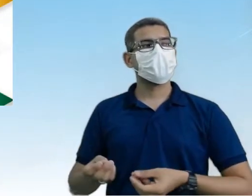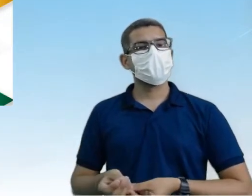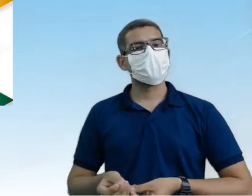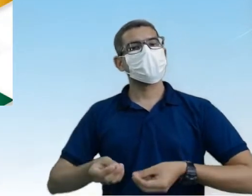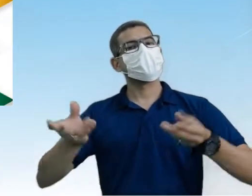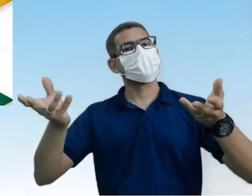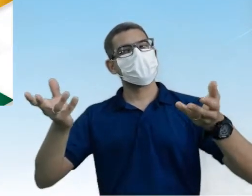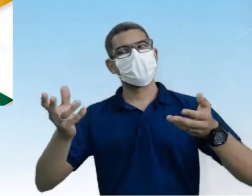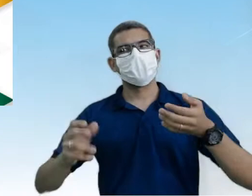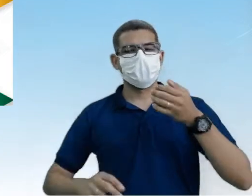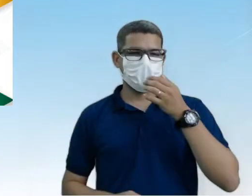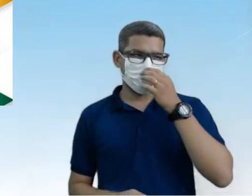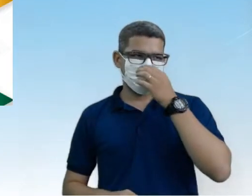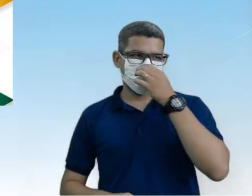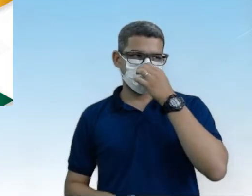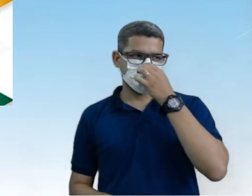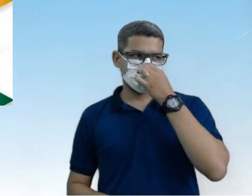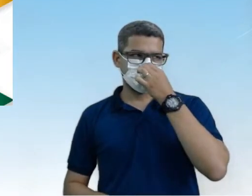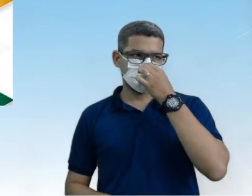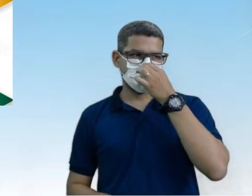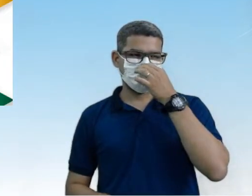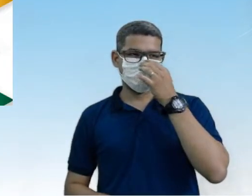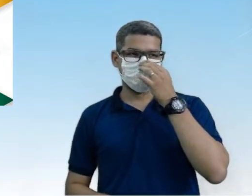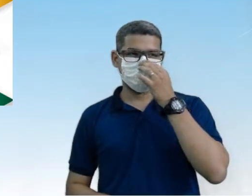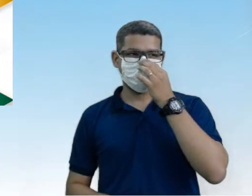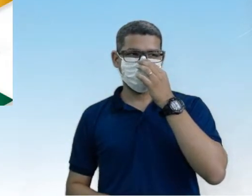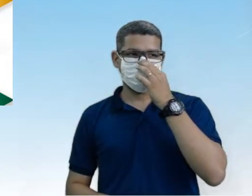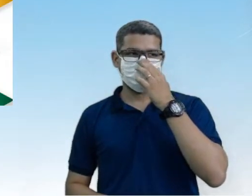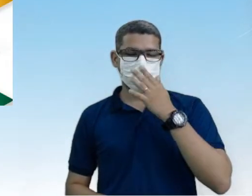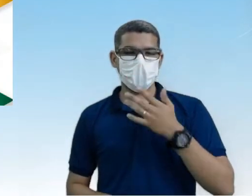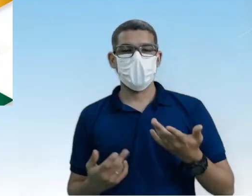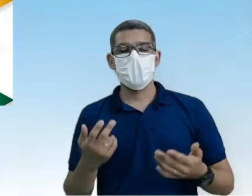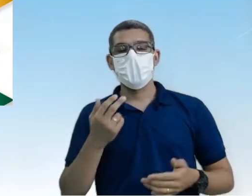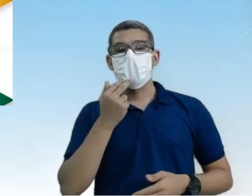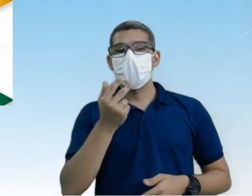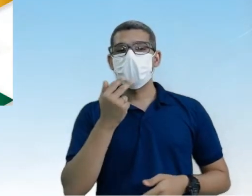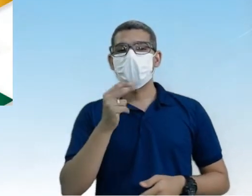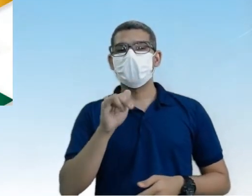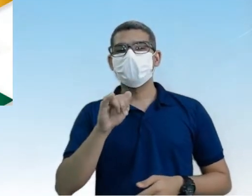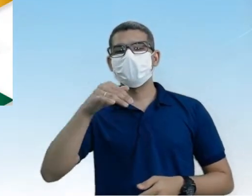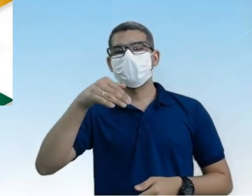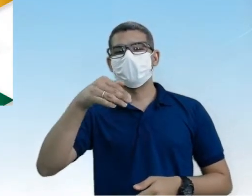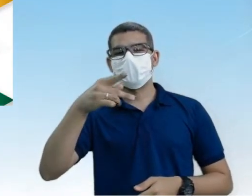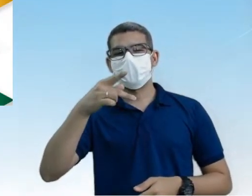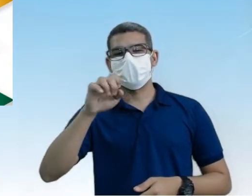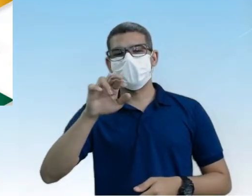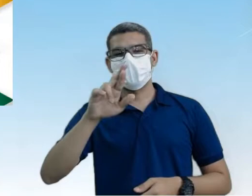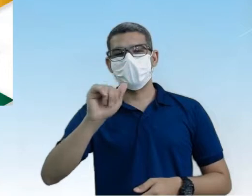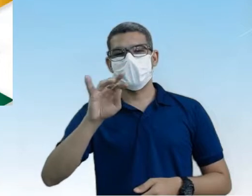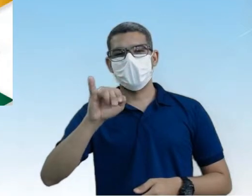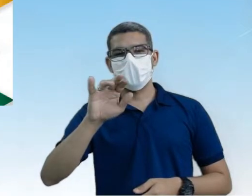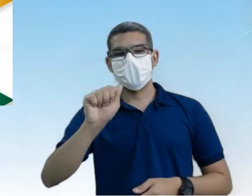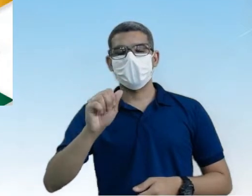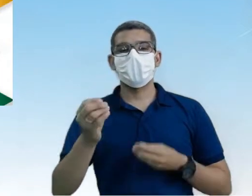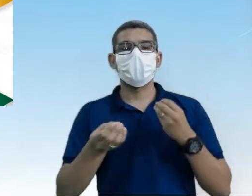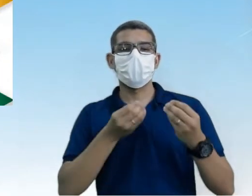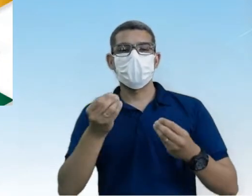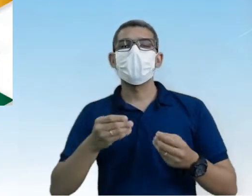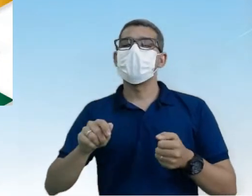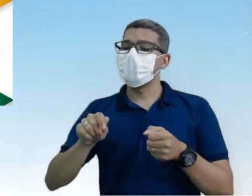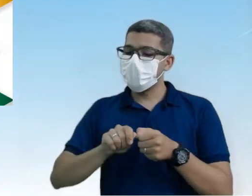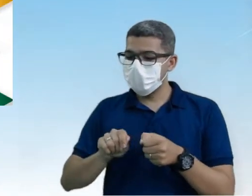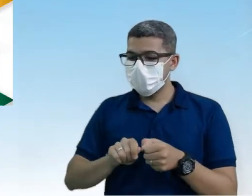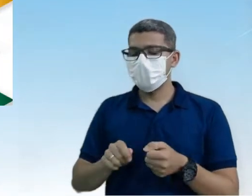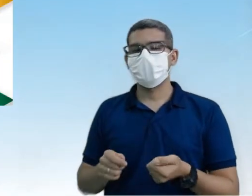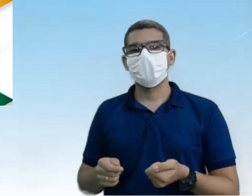Chris e Emma, por exemplo. Então, a linguagem imperativa ela é mais fácil. Execute,